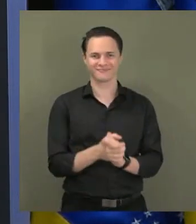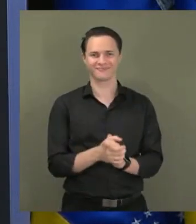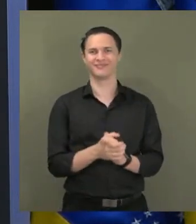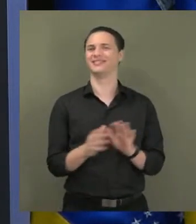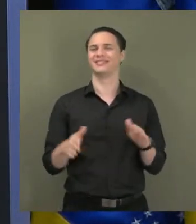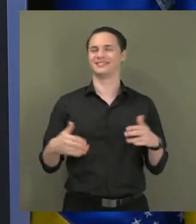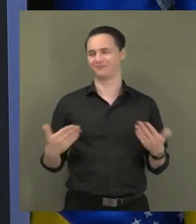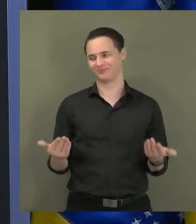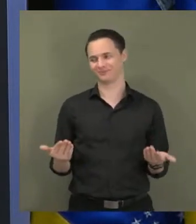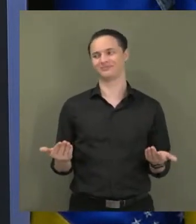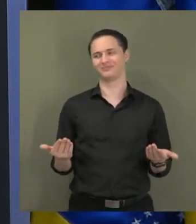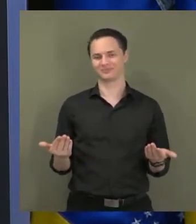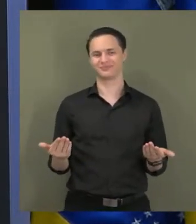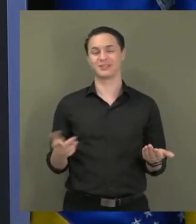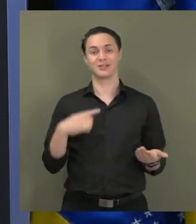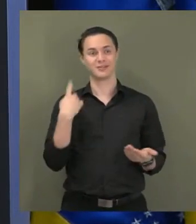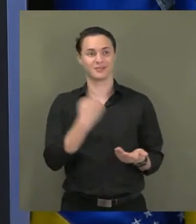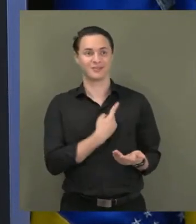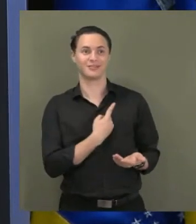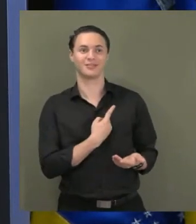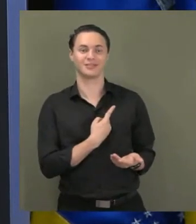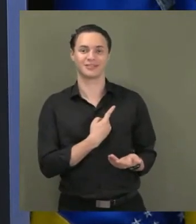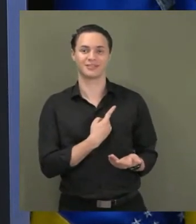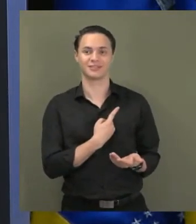fantástico. Nós